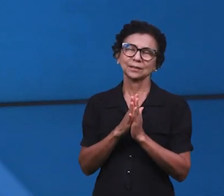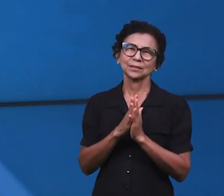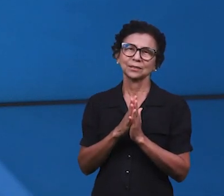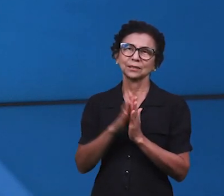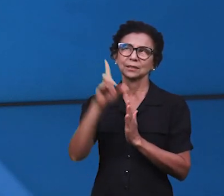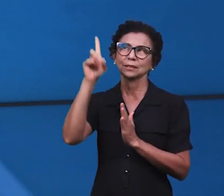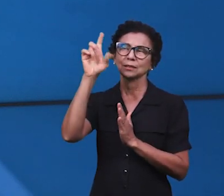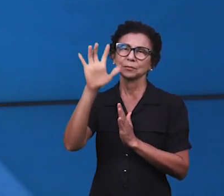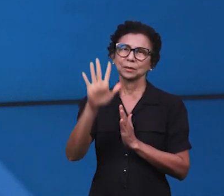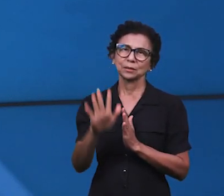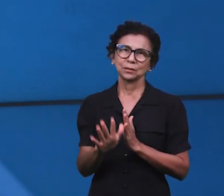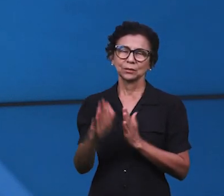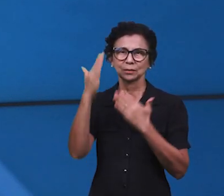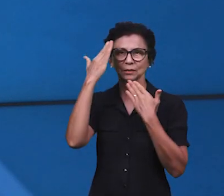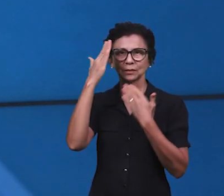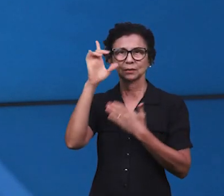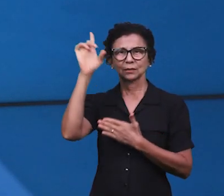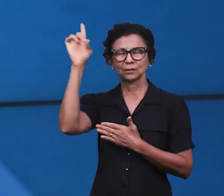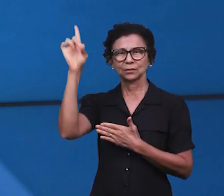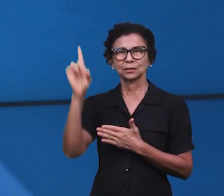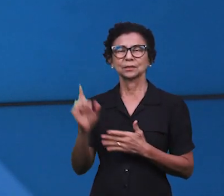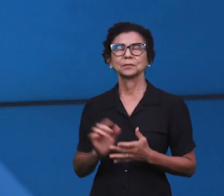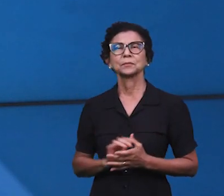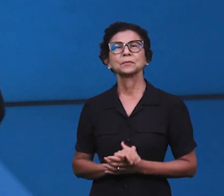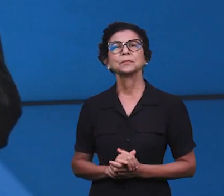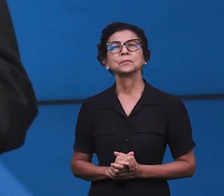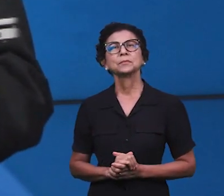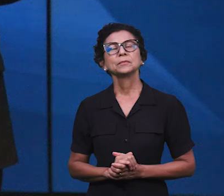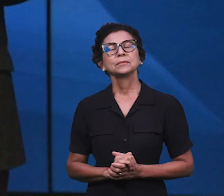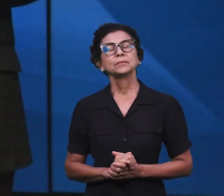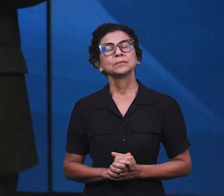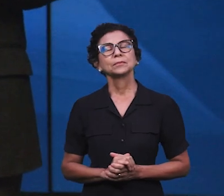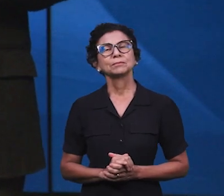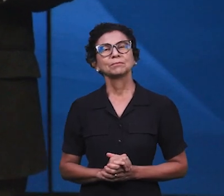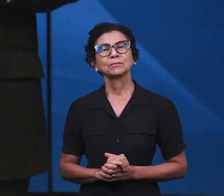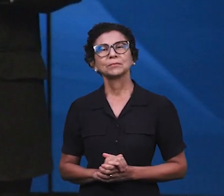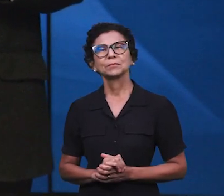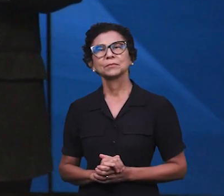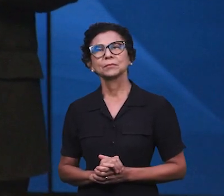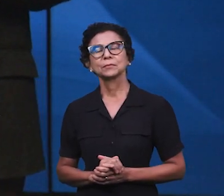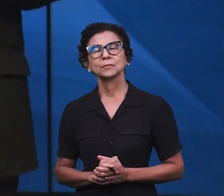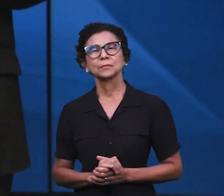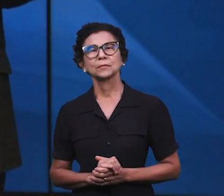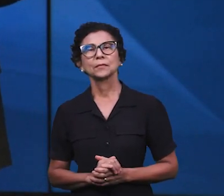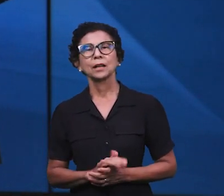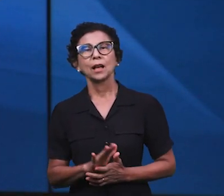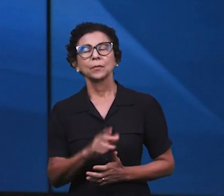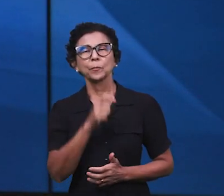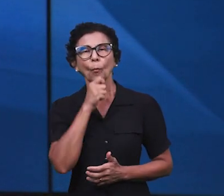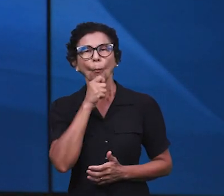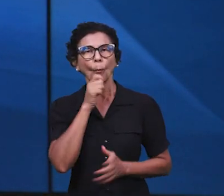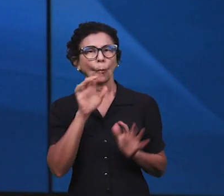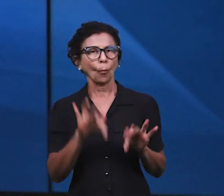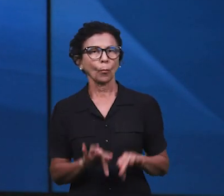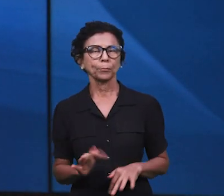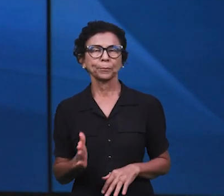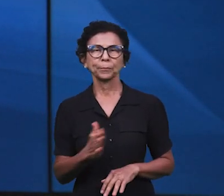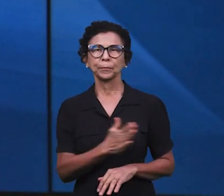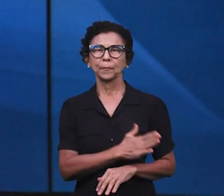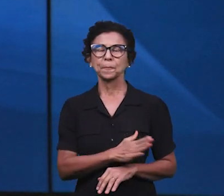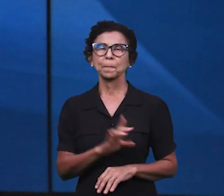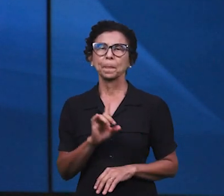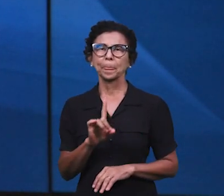a Jesus. Que Deus abençoe. Graças a Deus. Glória a Jesus. Muito bem, irmãos, não terminamos ainda porque temos agora aquela parte